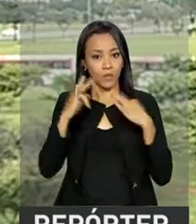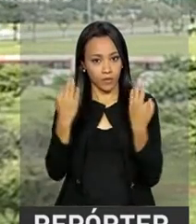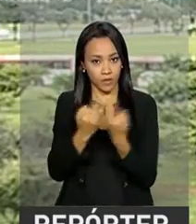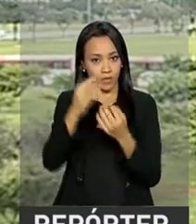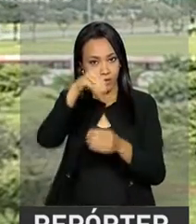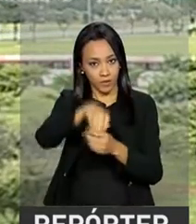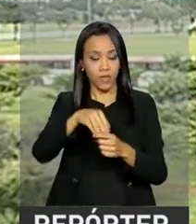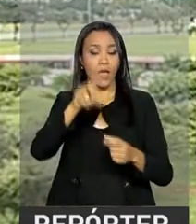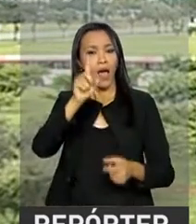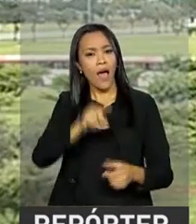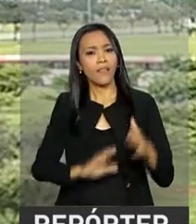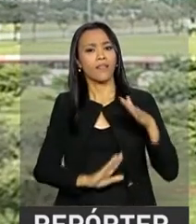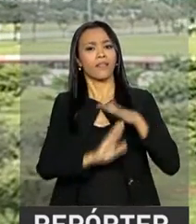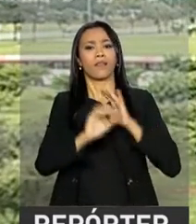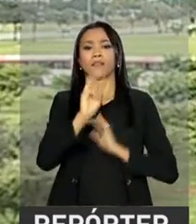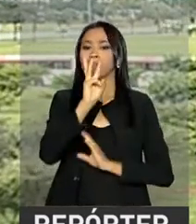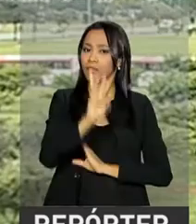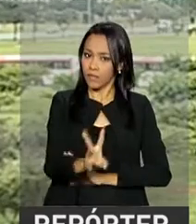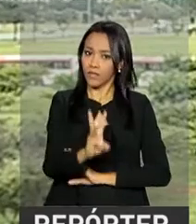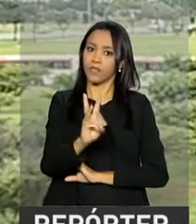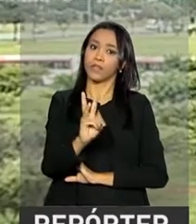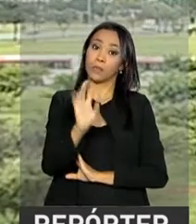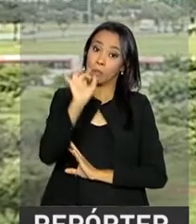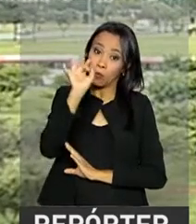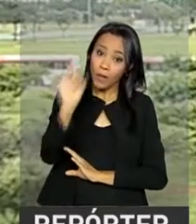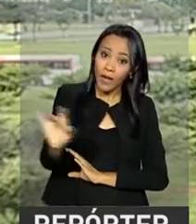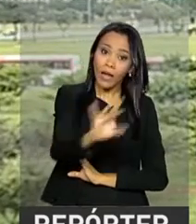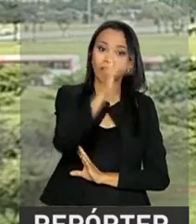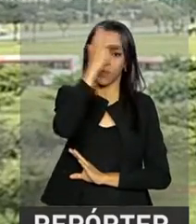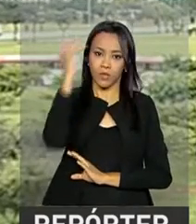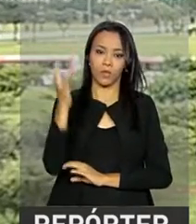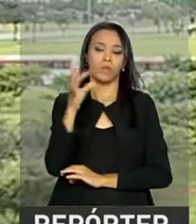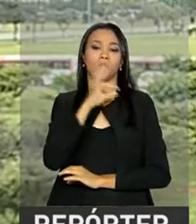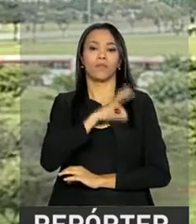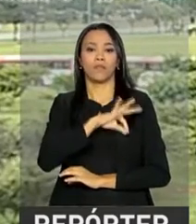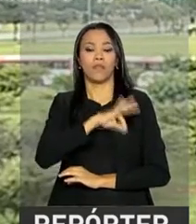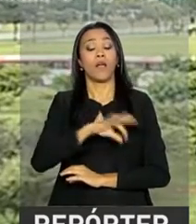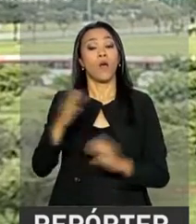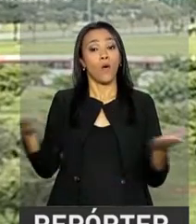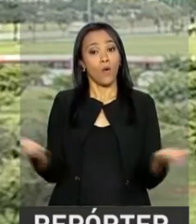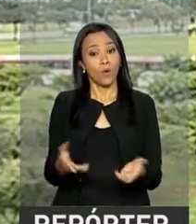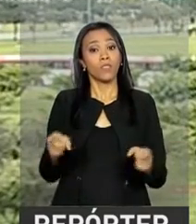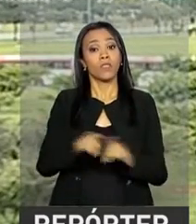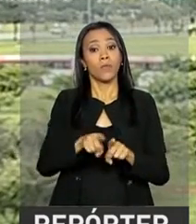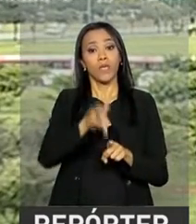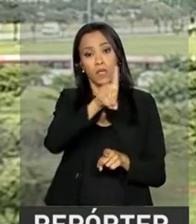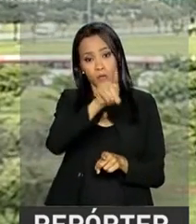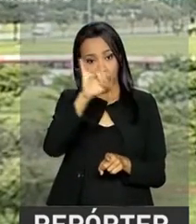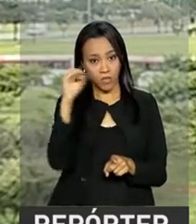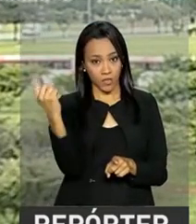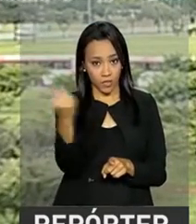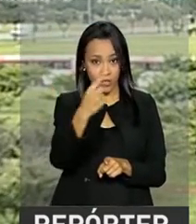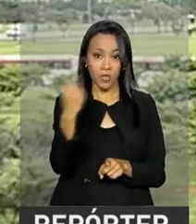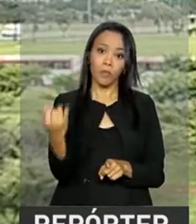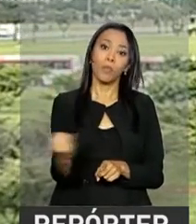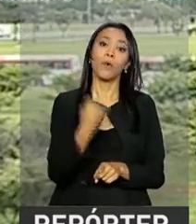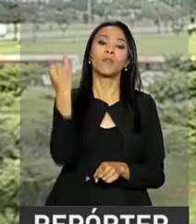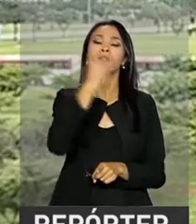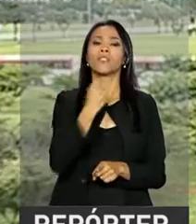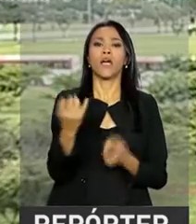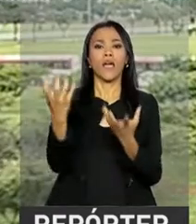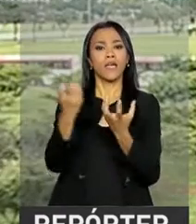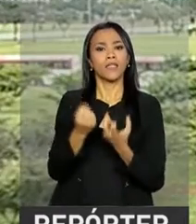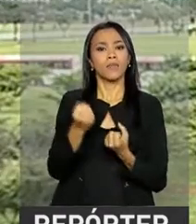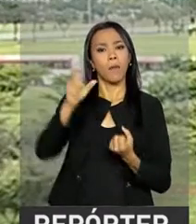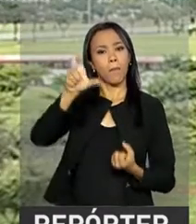deve ser de até 3 salários mínimos por pessoa e hoje também é um dia importante para os candidatos pré-selecionados a receberem bolsas